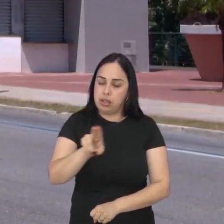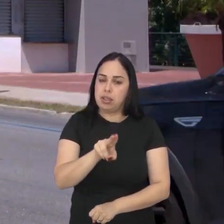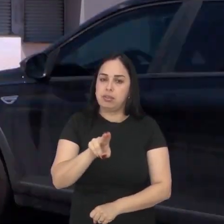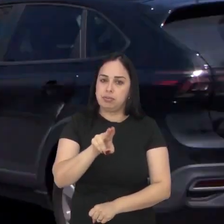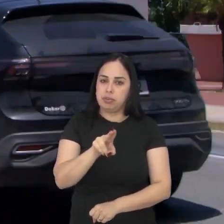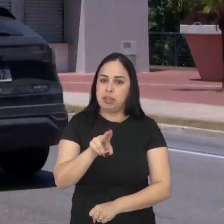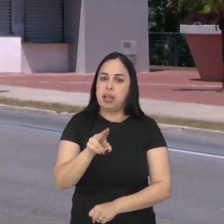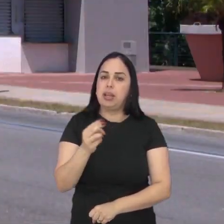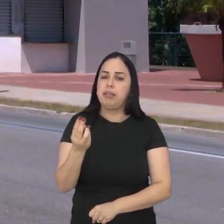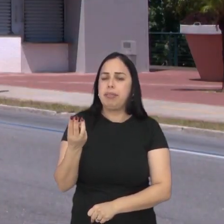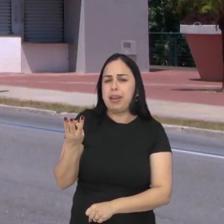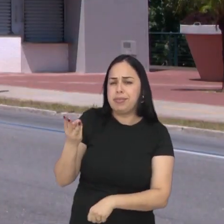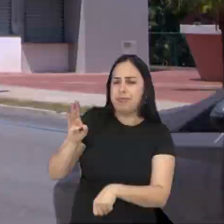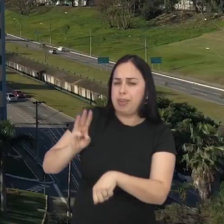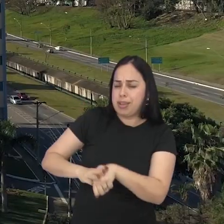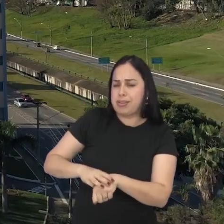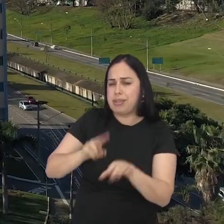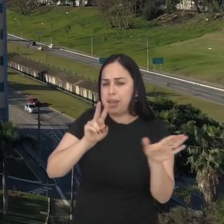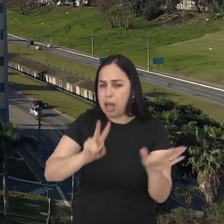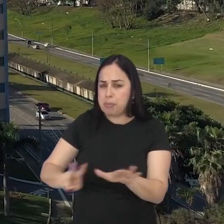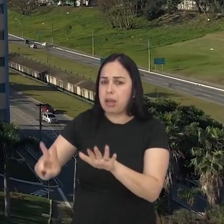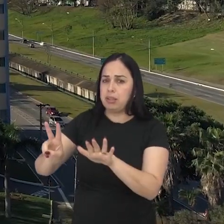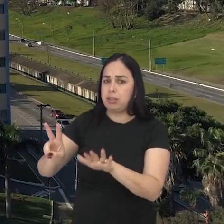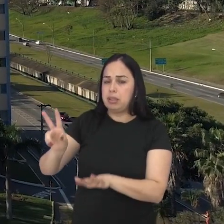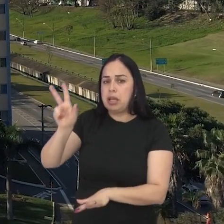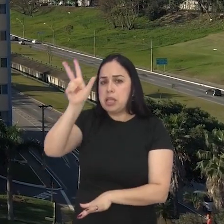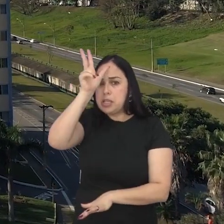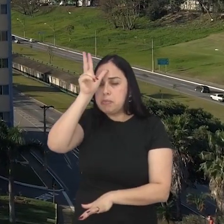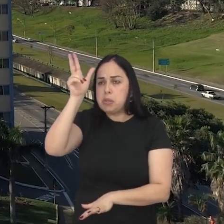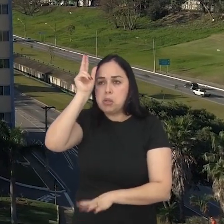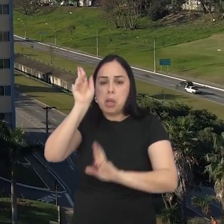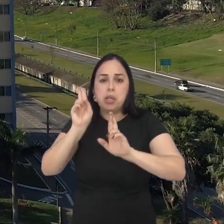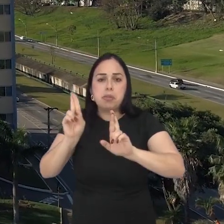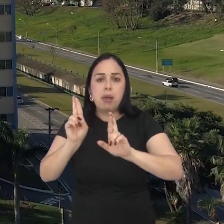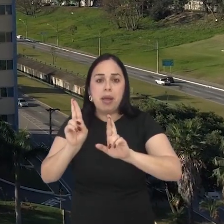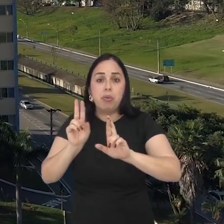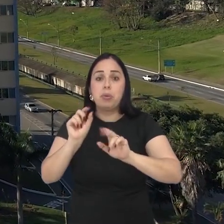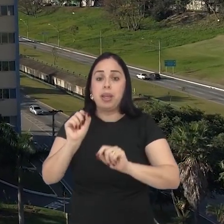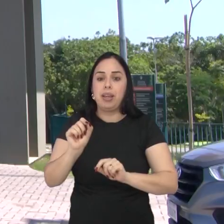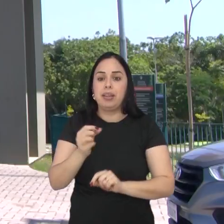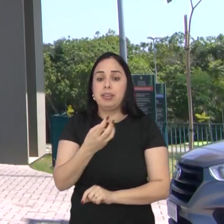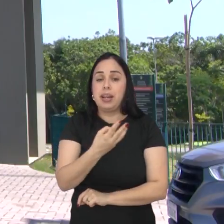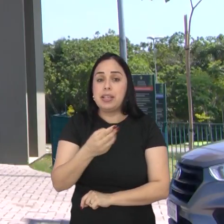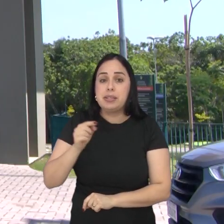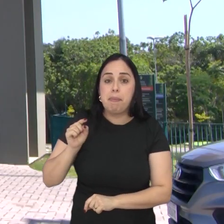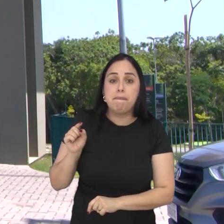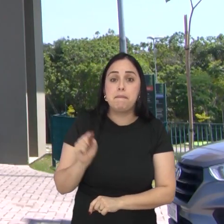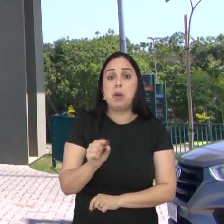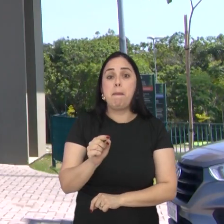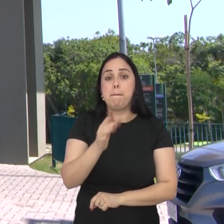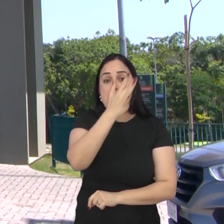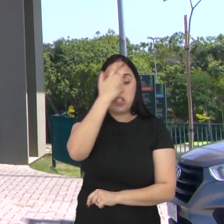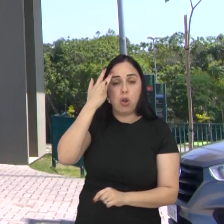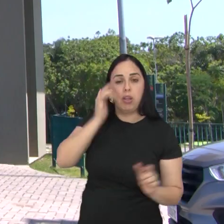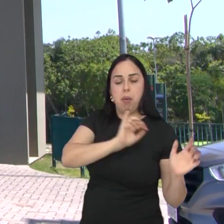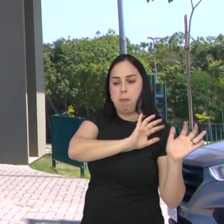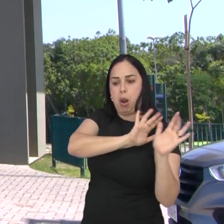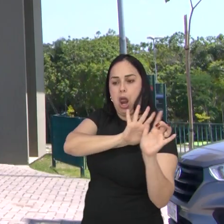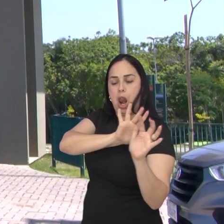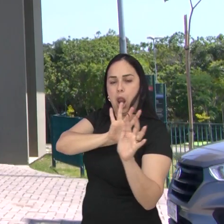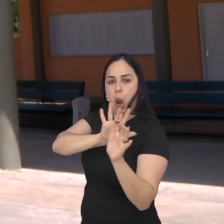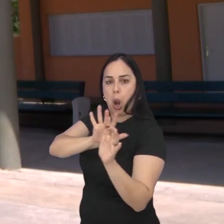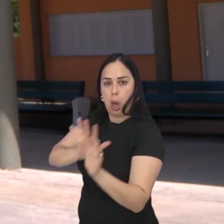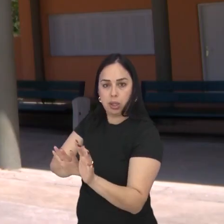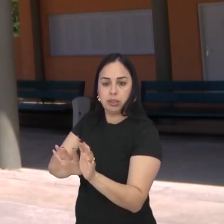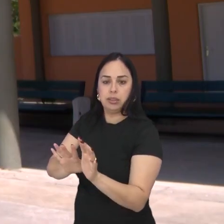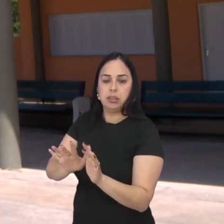no mínimo 3 vezes por semana. A Prefeitura estima que 3.800 pessoas devem frequentar os locais por semana